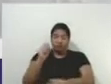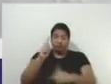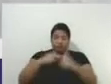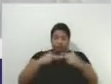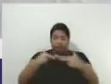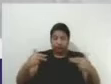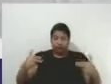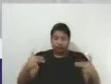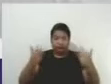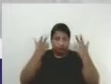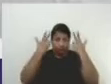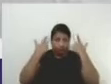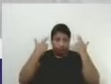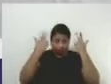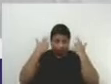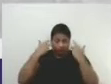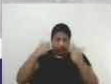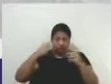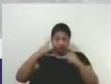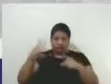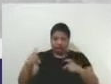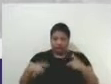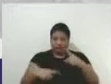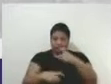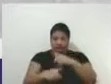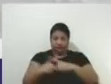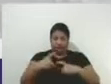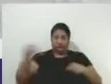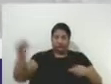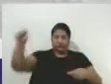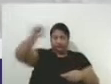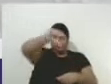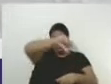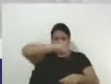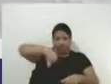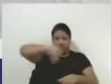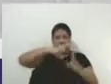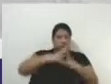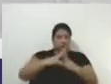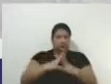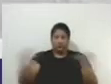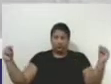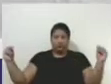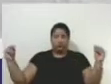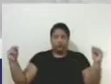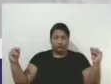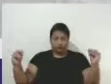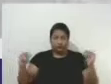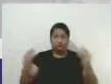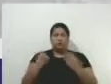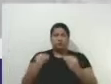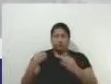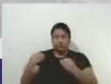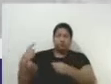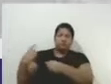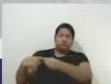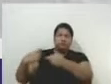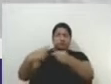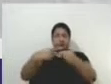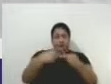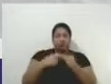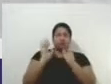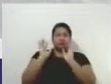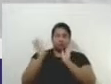muitas cidades já estão fazendo aquisição desse produto biológico, um inseticida